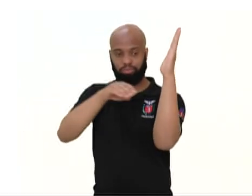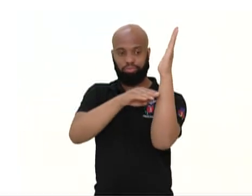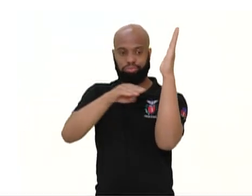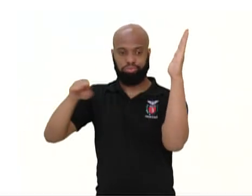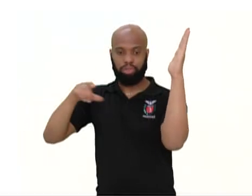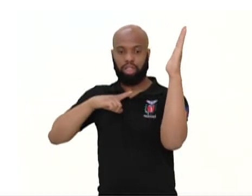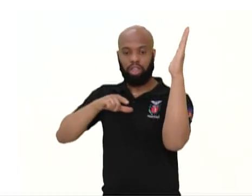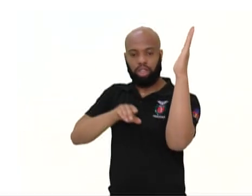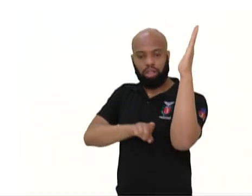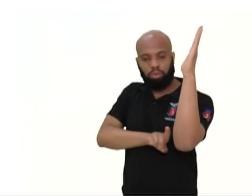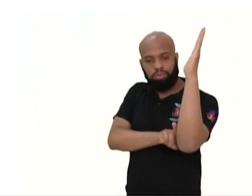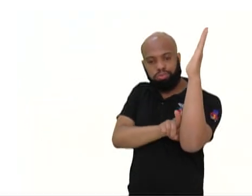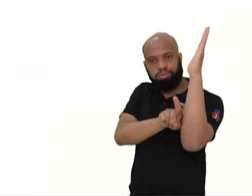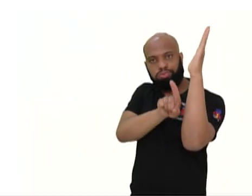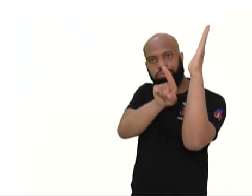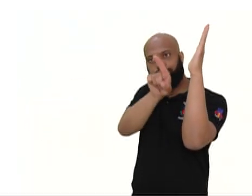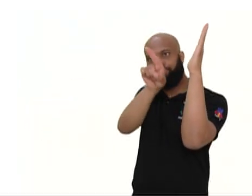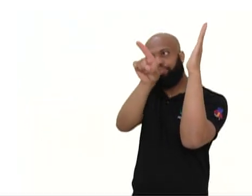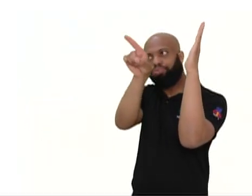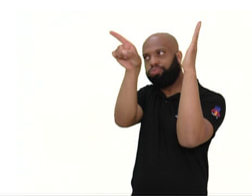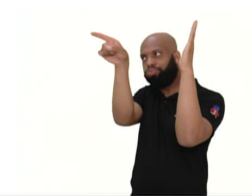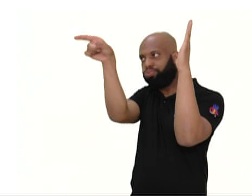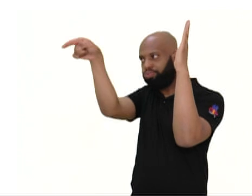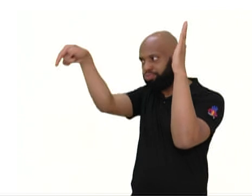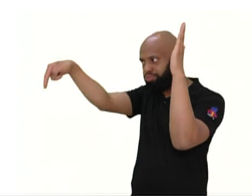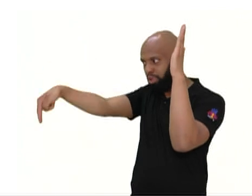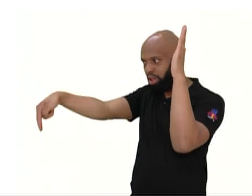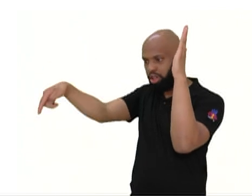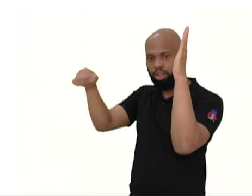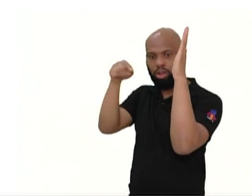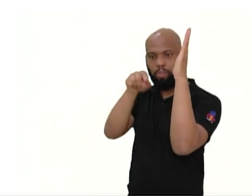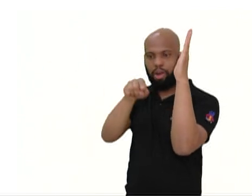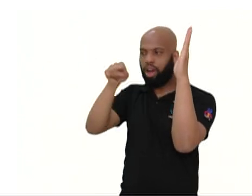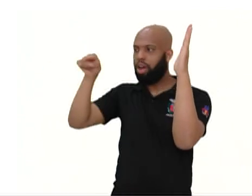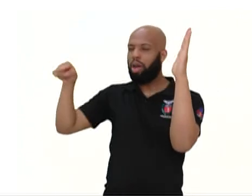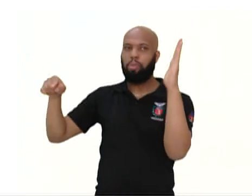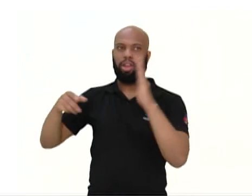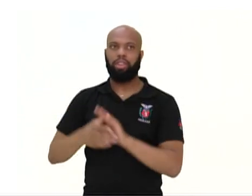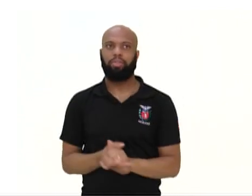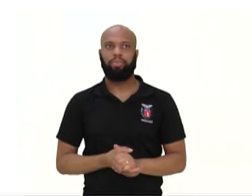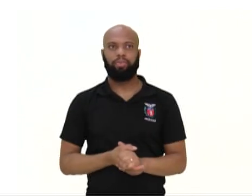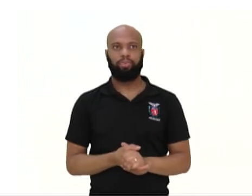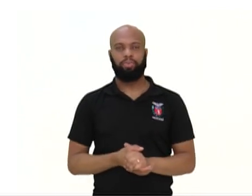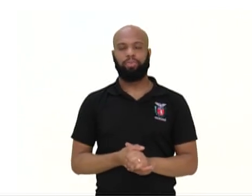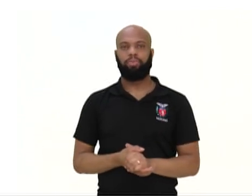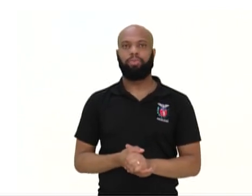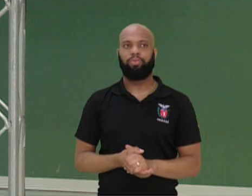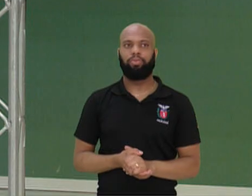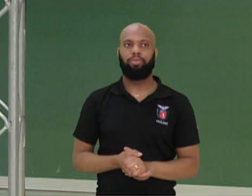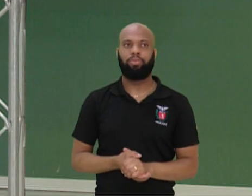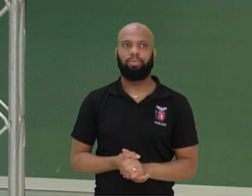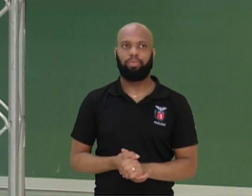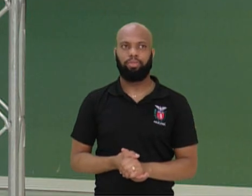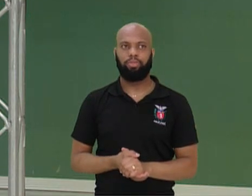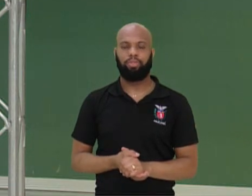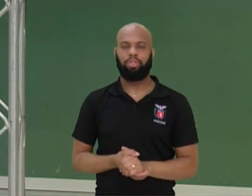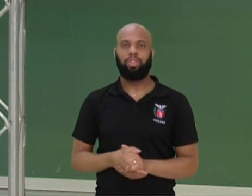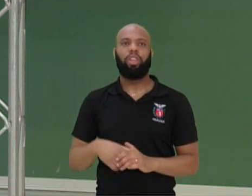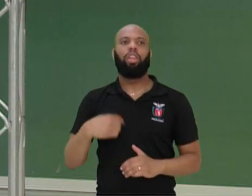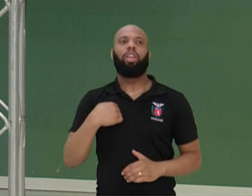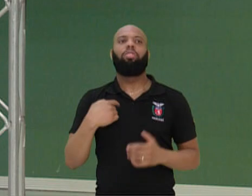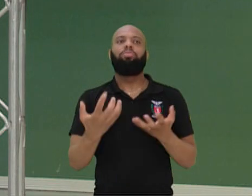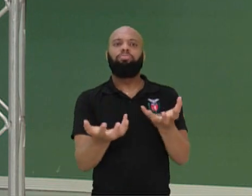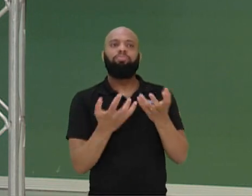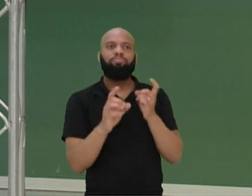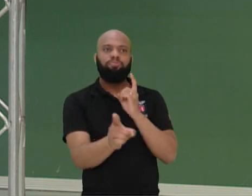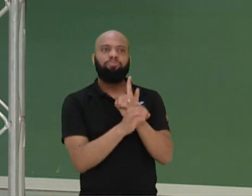míssil sai da água nesse ponto e voltaria para a água nesse ponto, mas ali ele explode, né? Então ele não volta para a água. Então eu quero